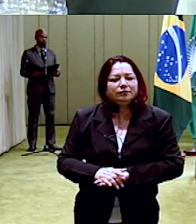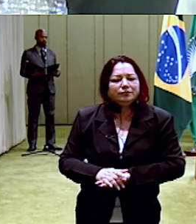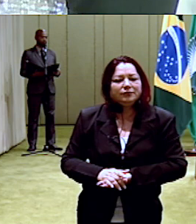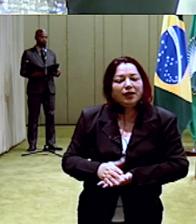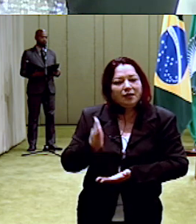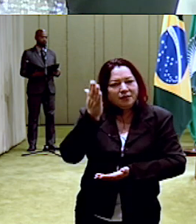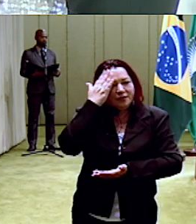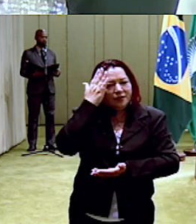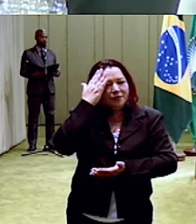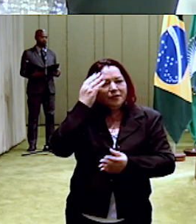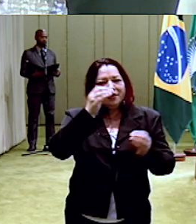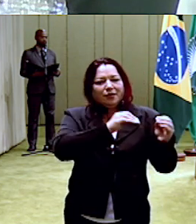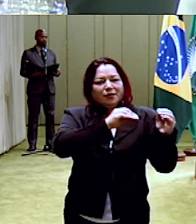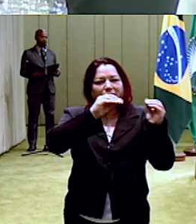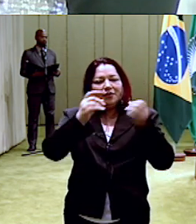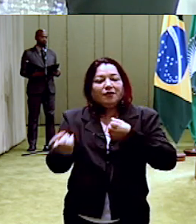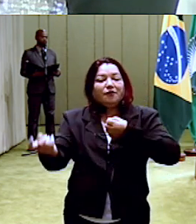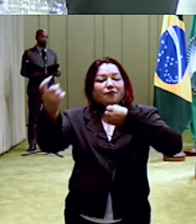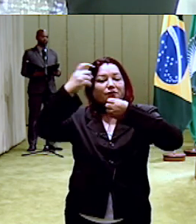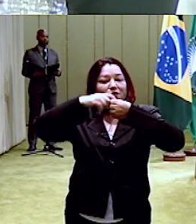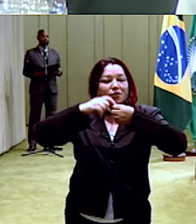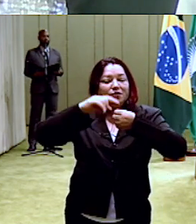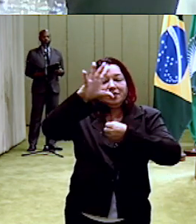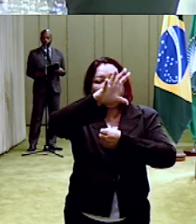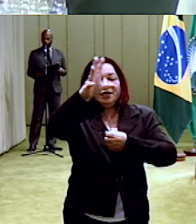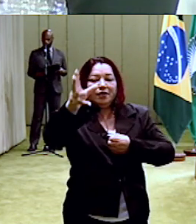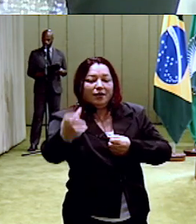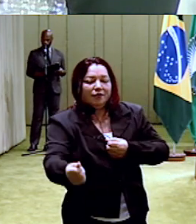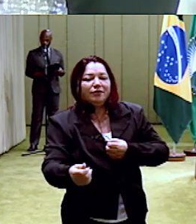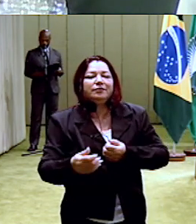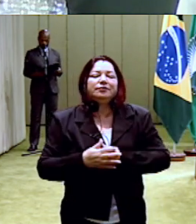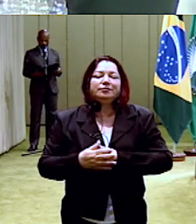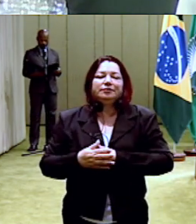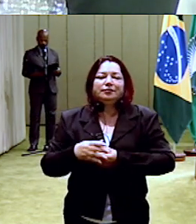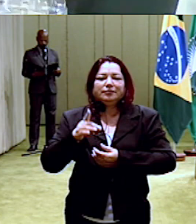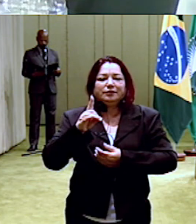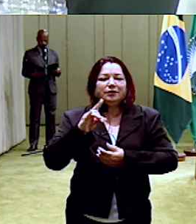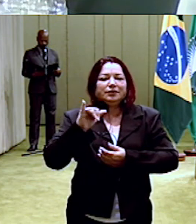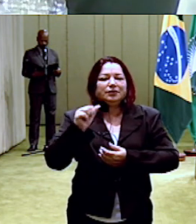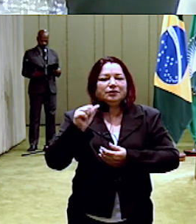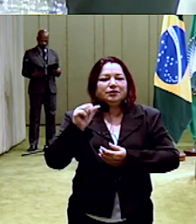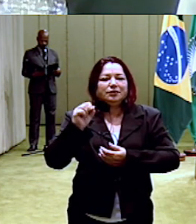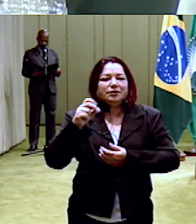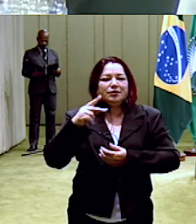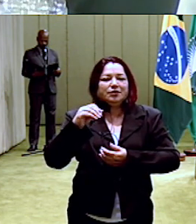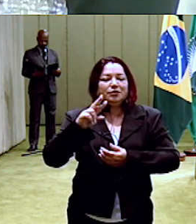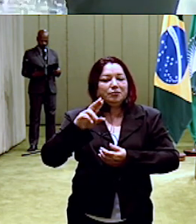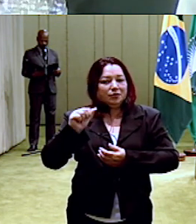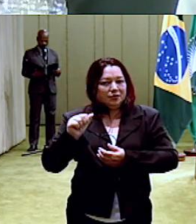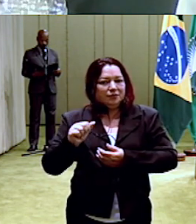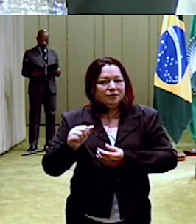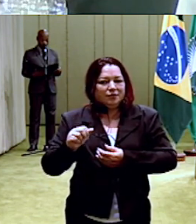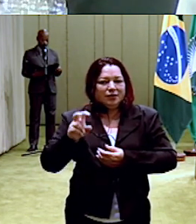a dimensão da diáspora africana no Brasil. Quer dizer, o Brasil, depois da Nigéria, como todos sabem, é o maior país negro do